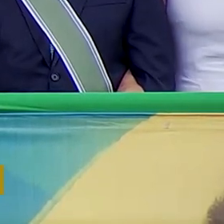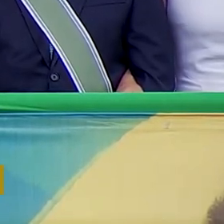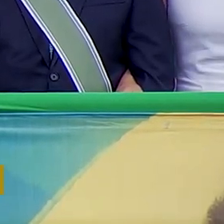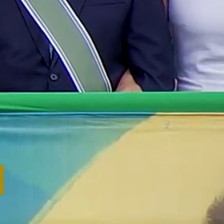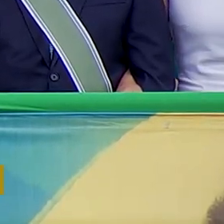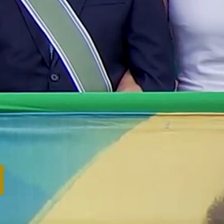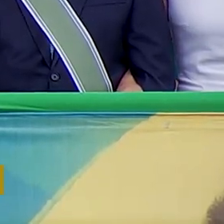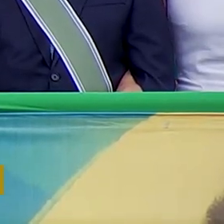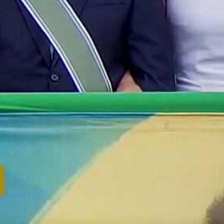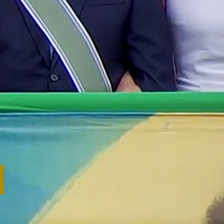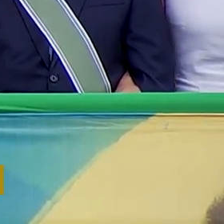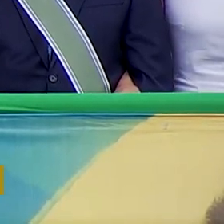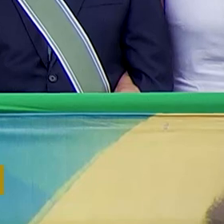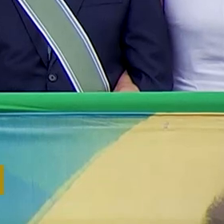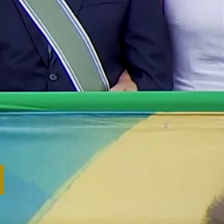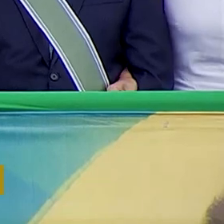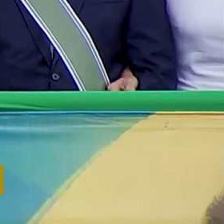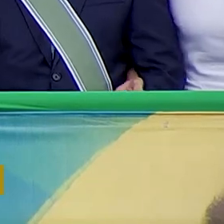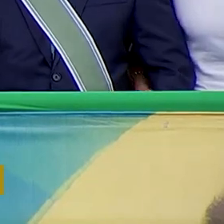o hino nacional.